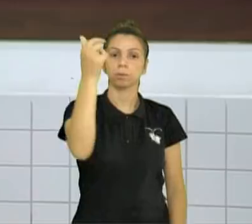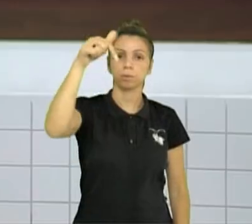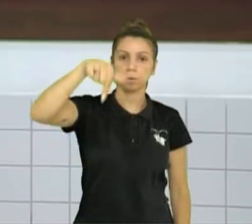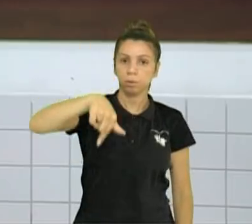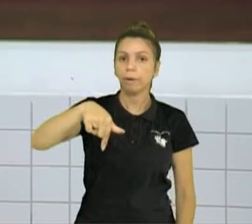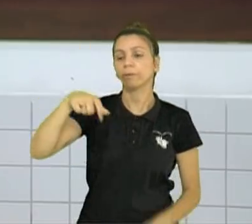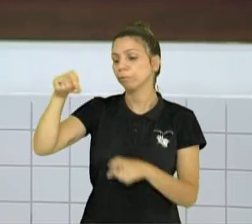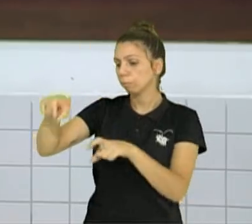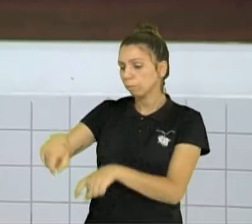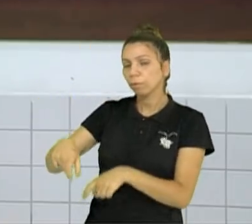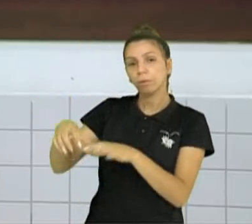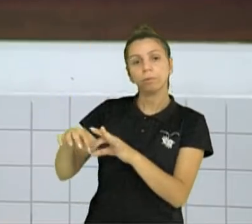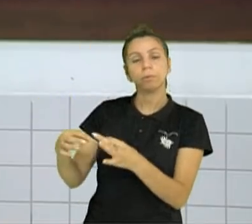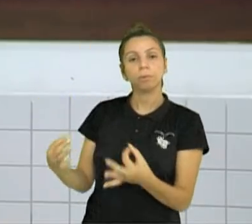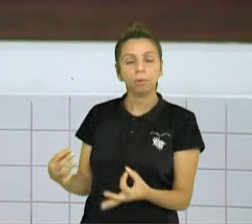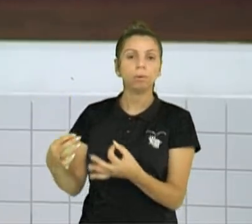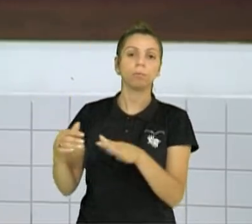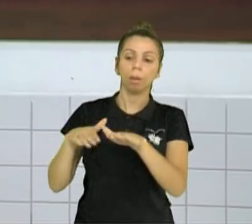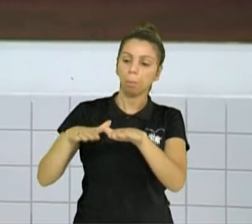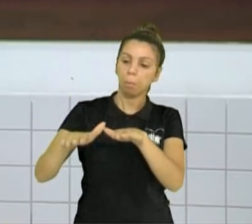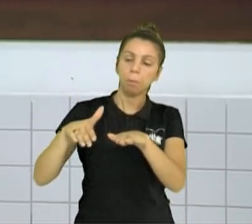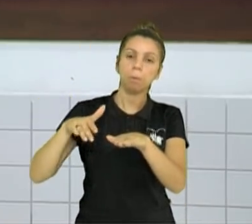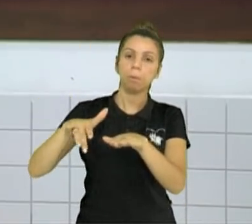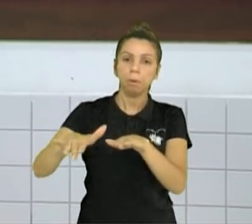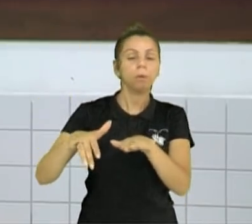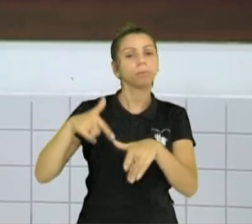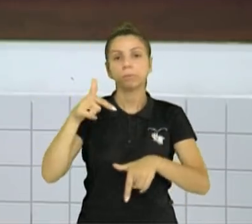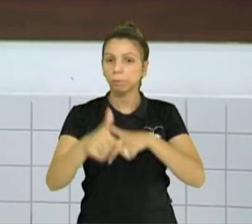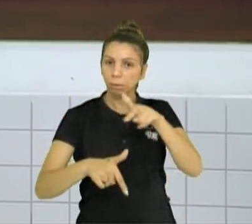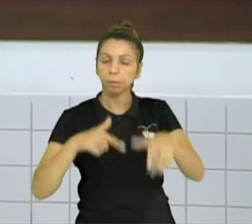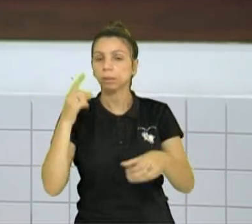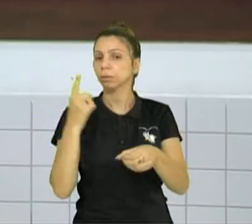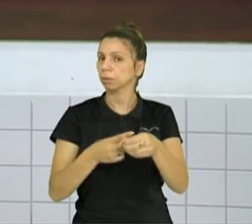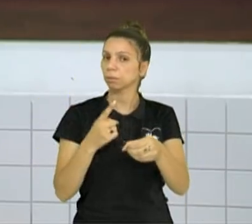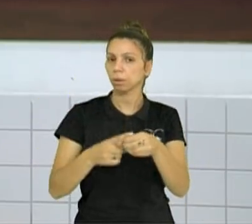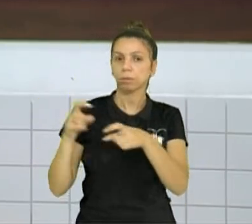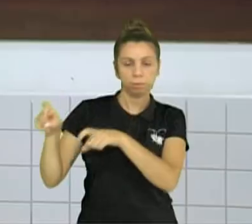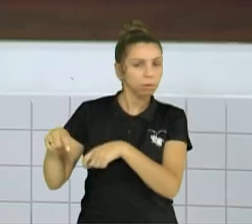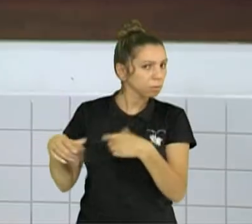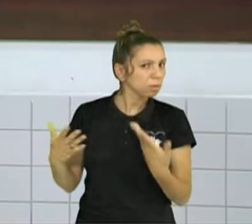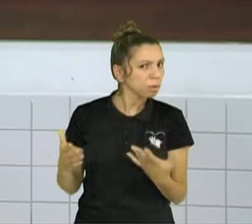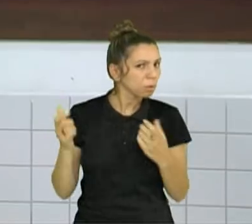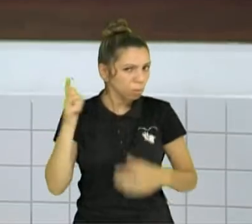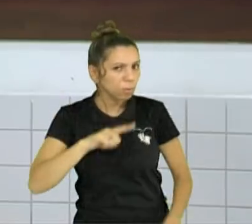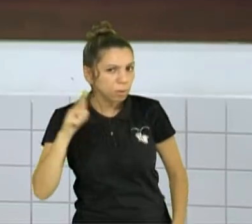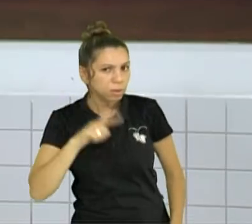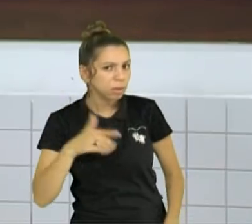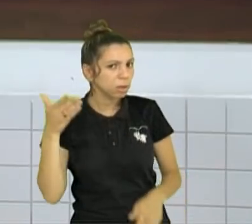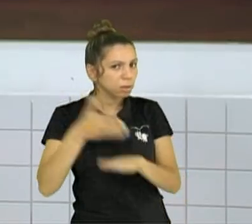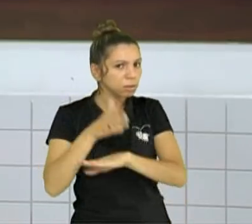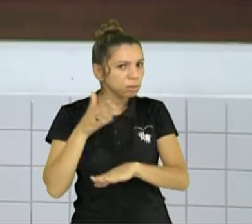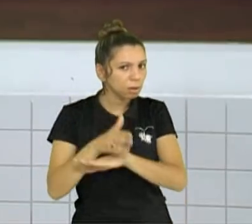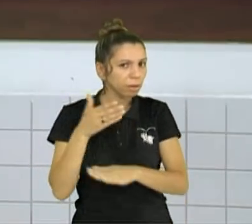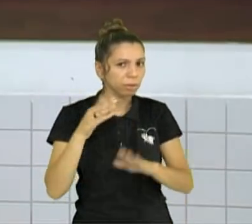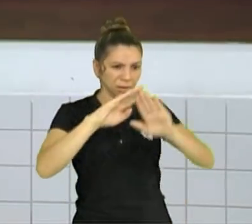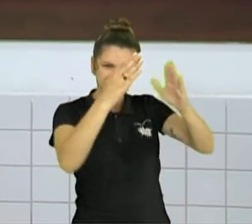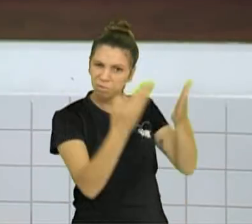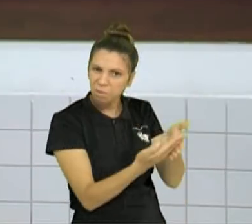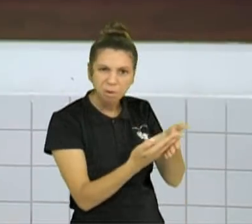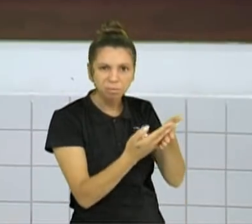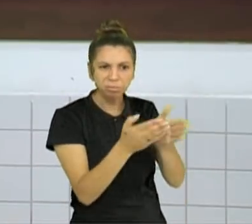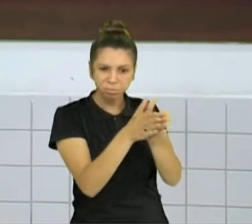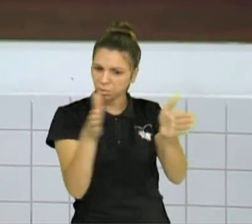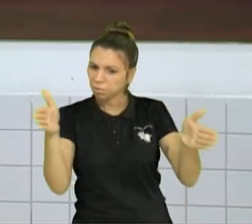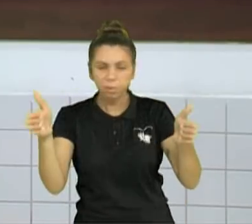um camponês, um artesão, né, um trabalhador da cidade ou do campo, tinha condições e tinha acesso a escolas nesse